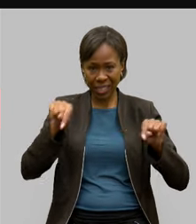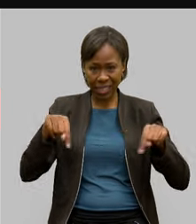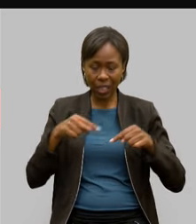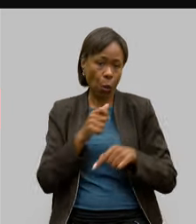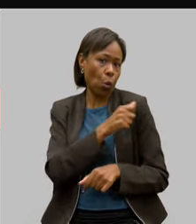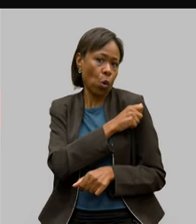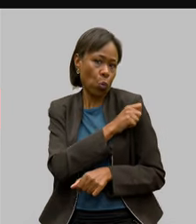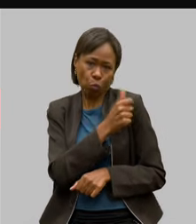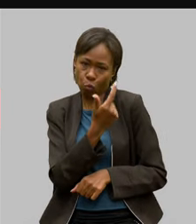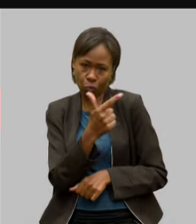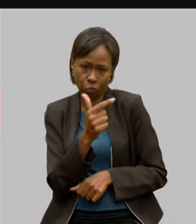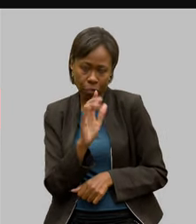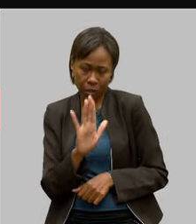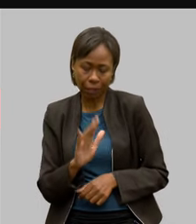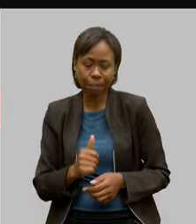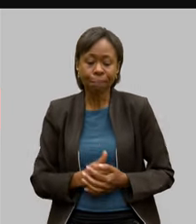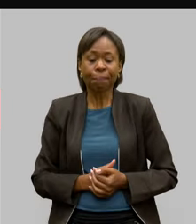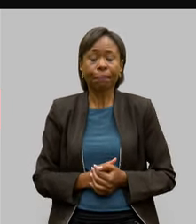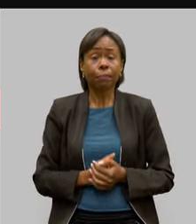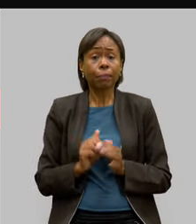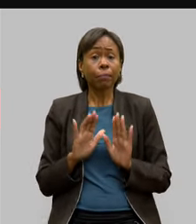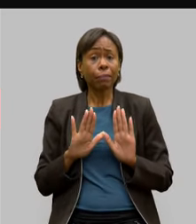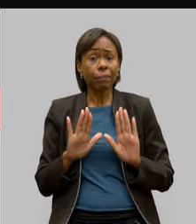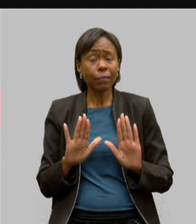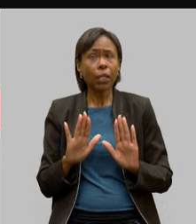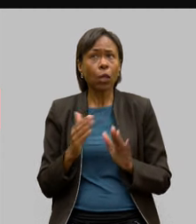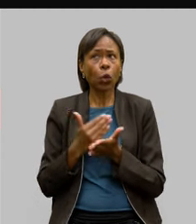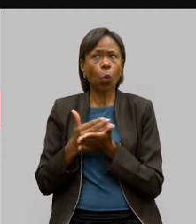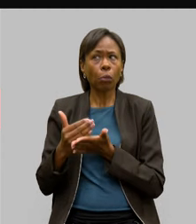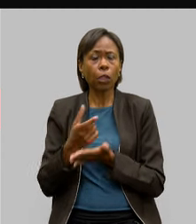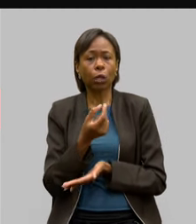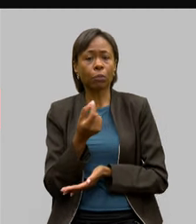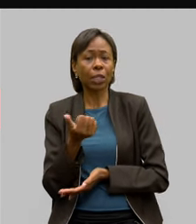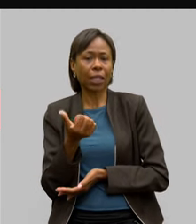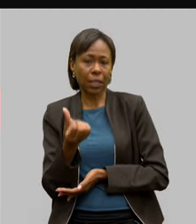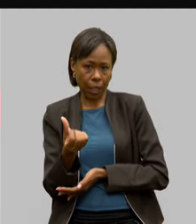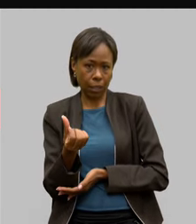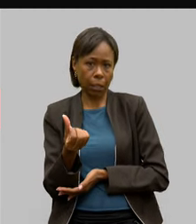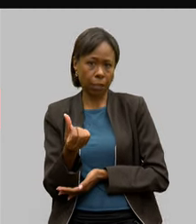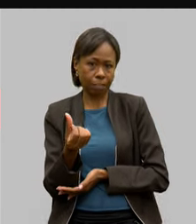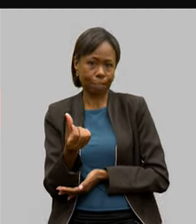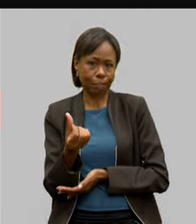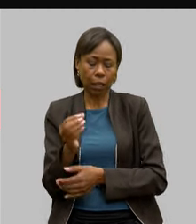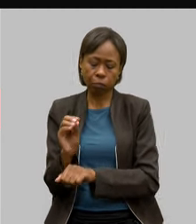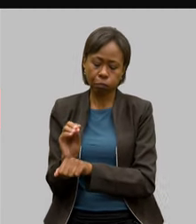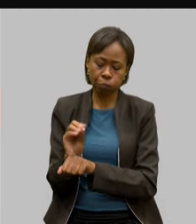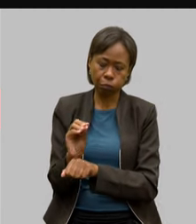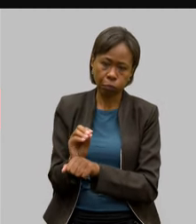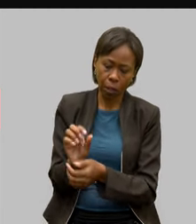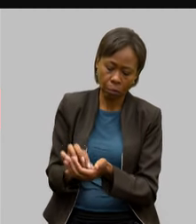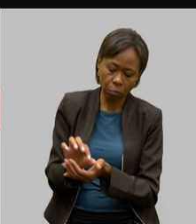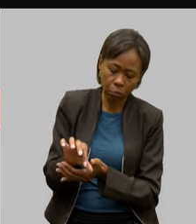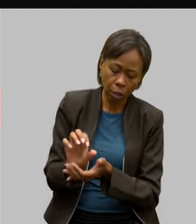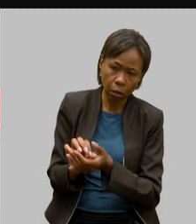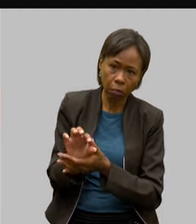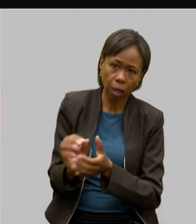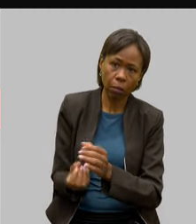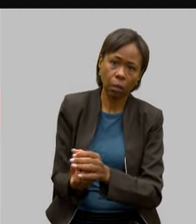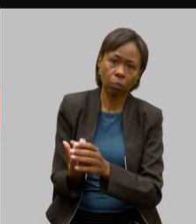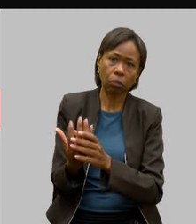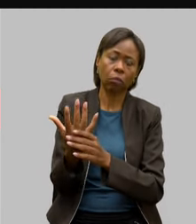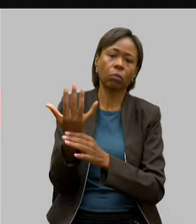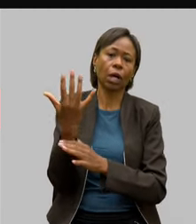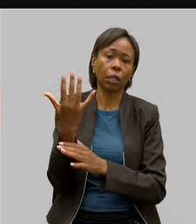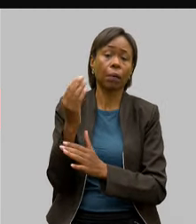aqui né mas eu desde 2016 eu tenho feito esse cultivo para poder justamente tentar